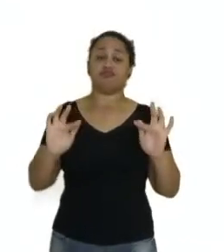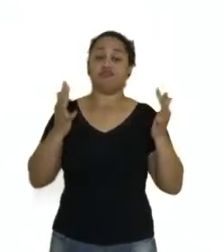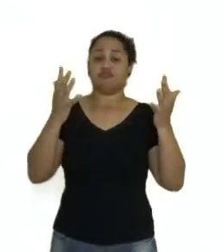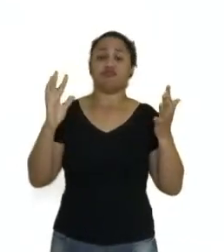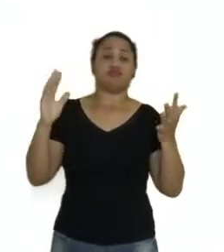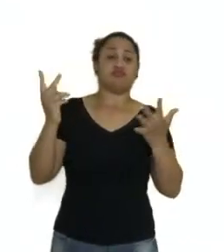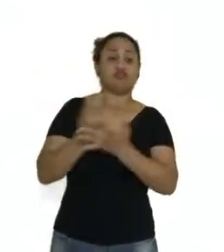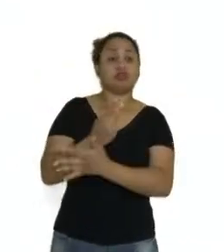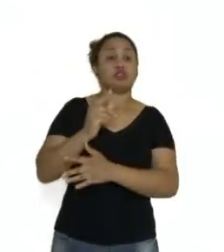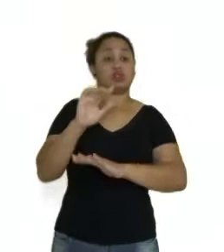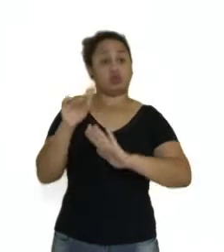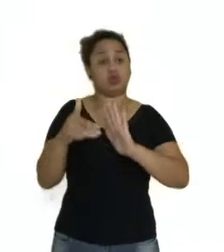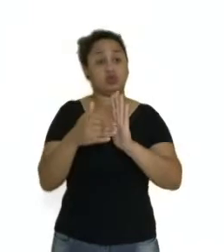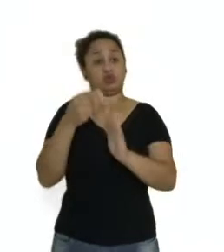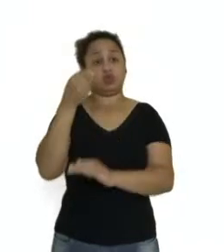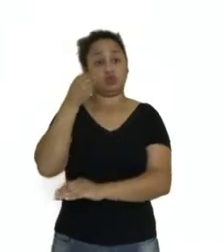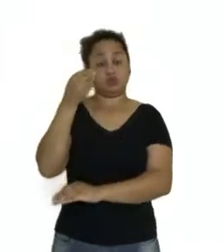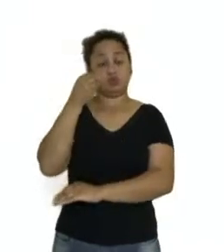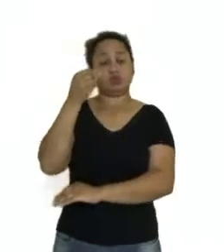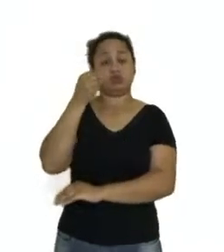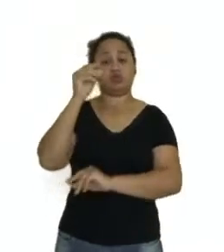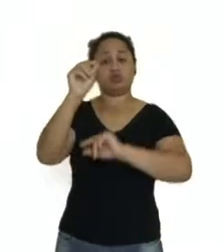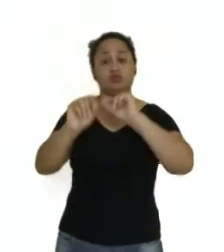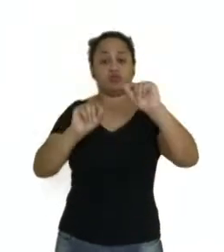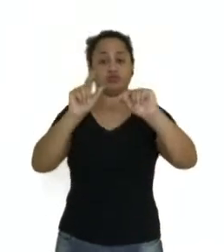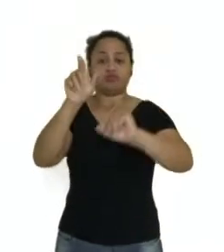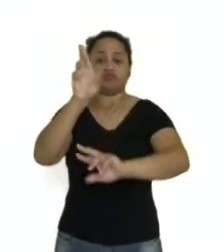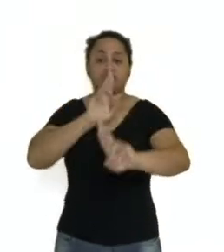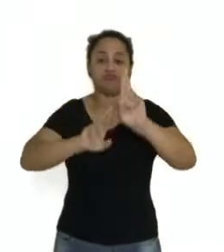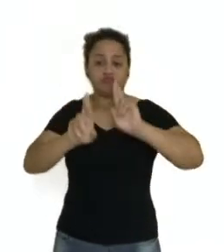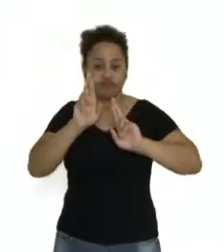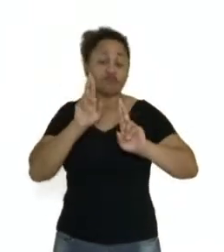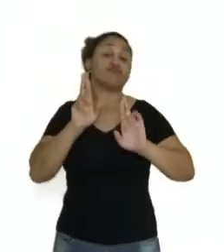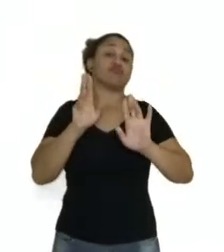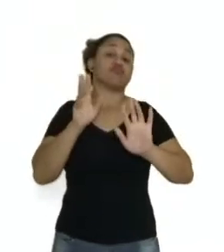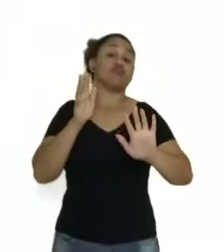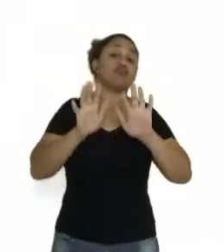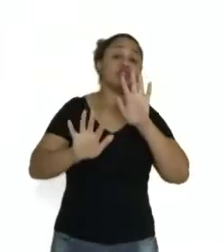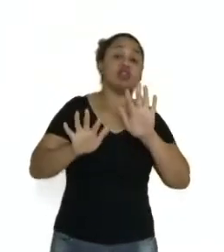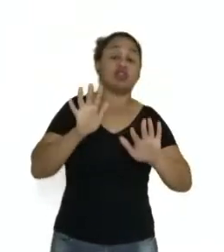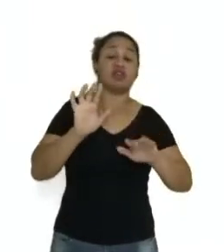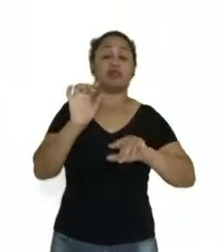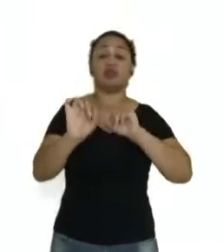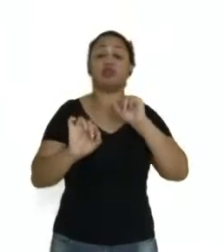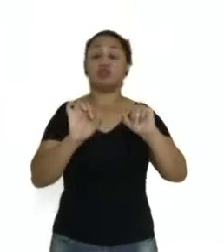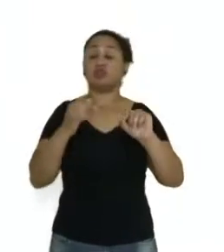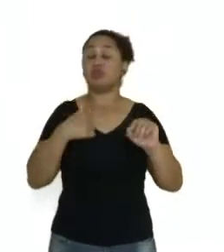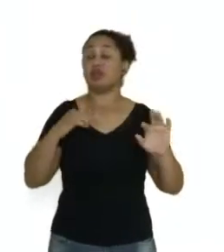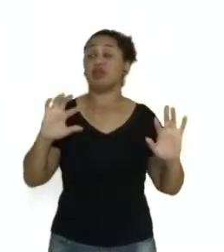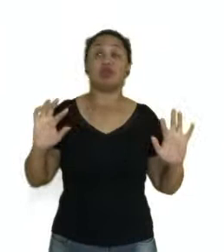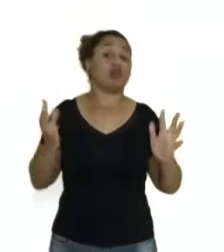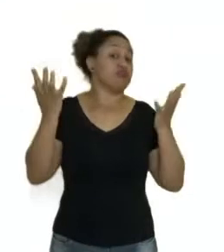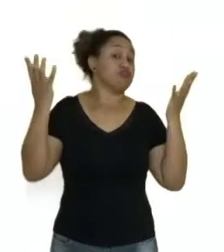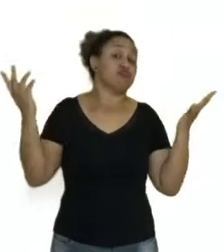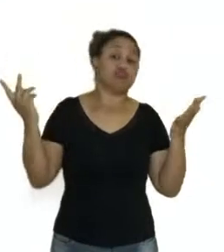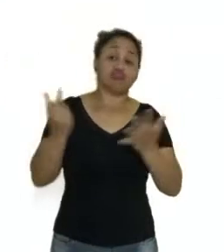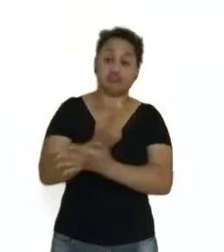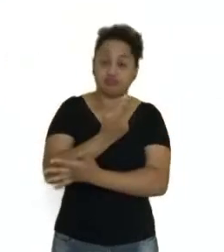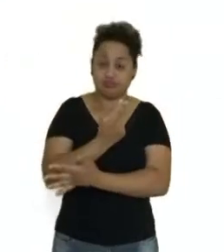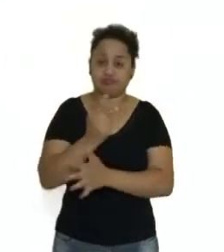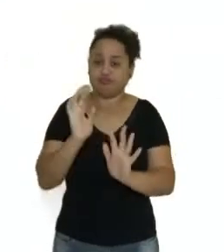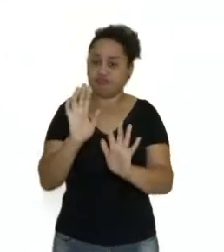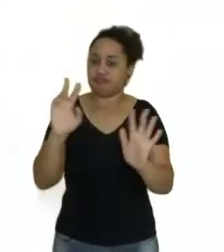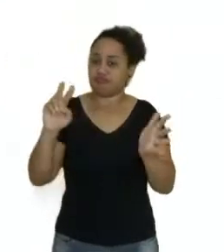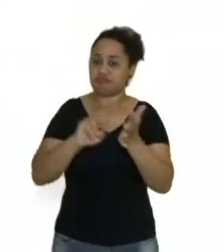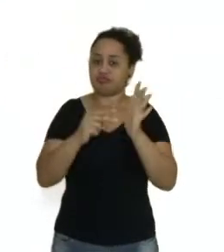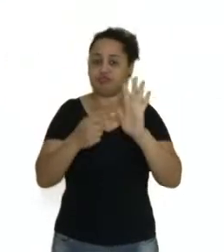todo fenômeno ou experimento cujo resultado depende somente do acaso. Ou